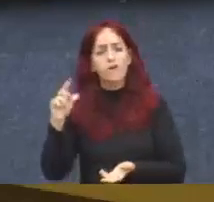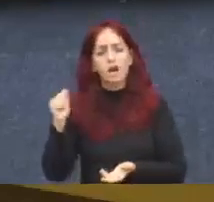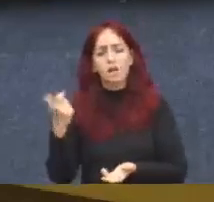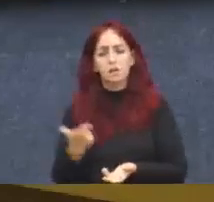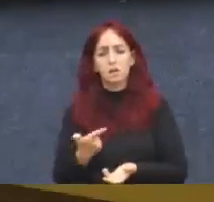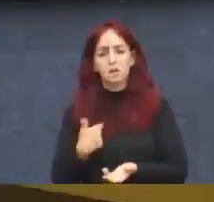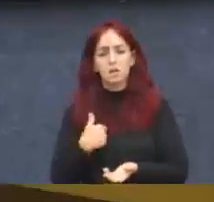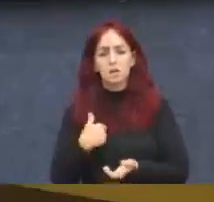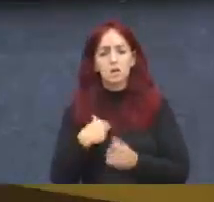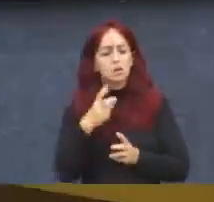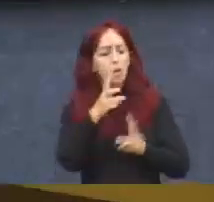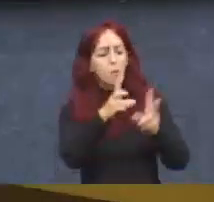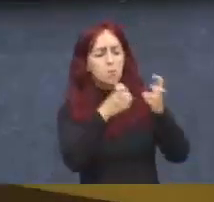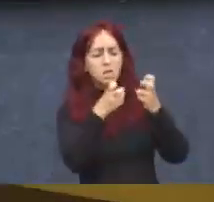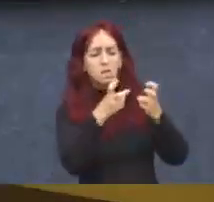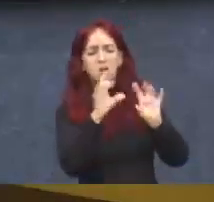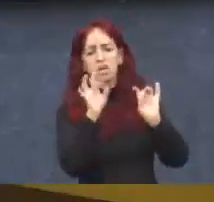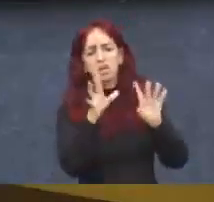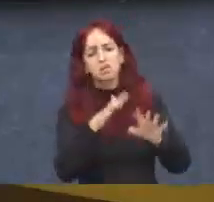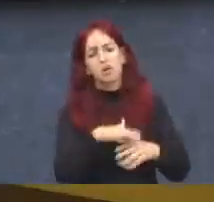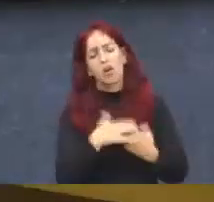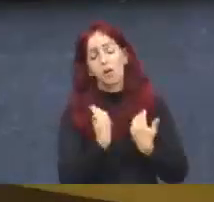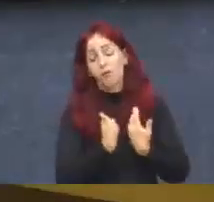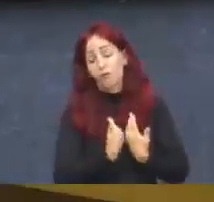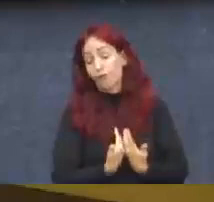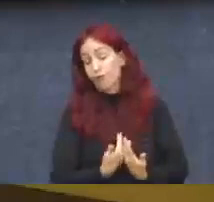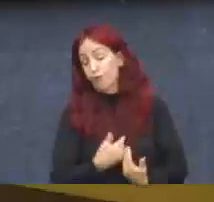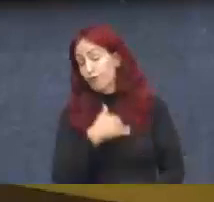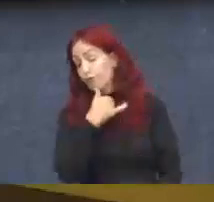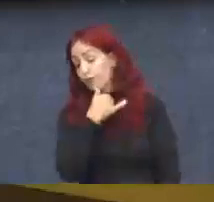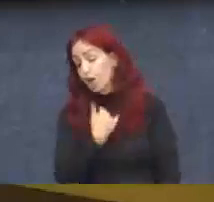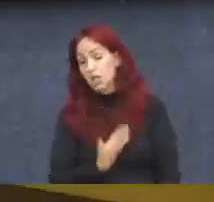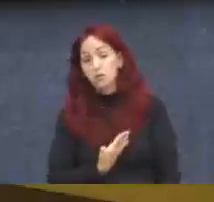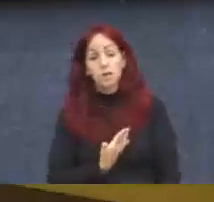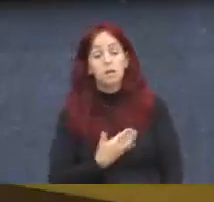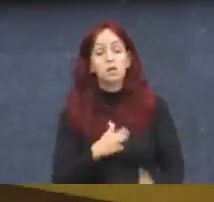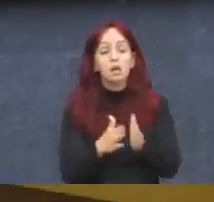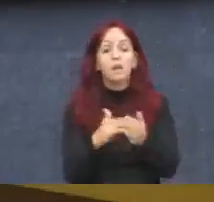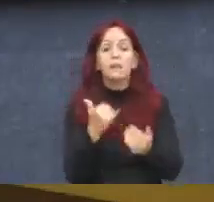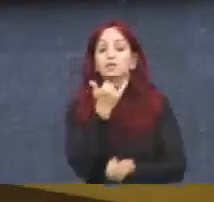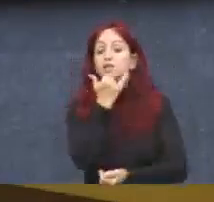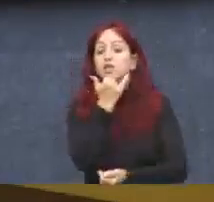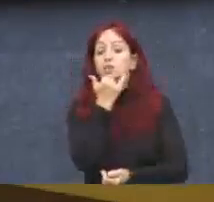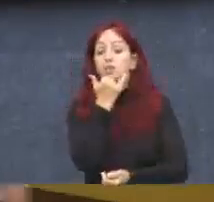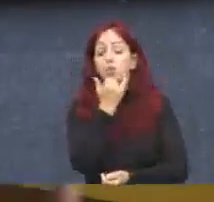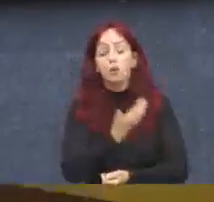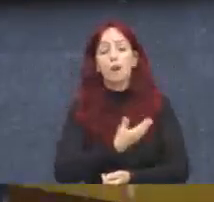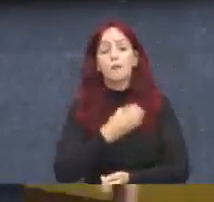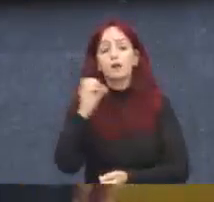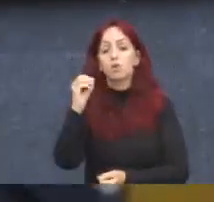aqui, eu só tenho que lamentar e pedir desculpa ao meu amigo Altair Gomes.